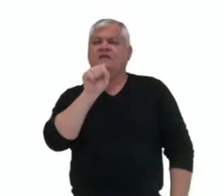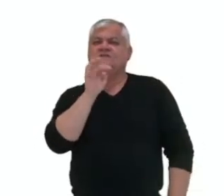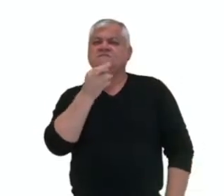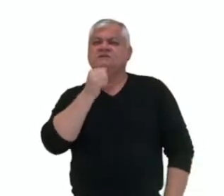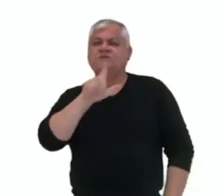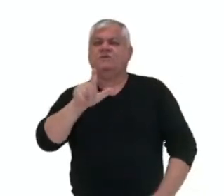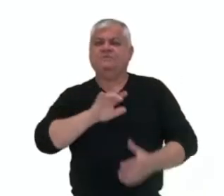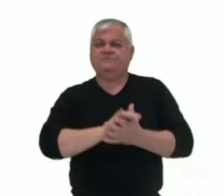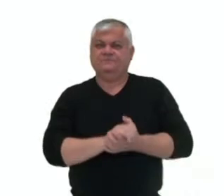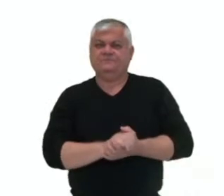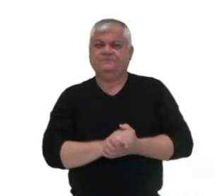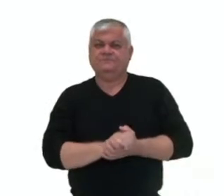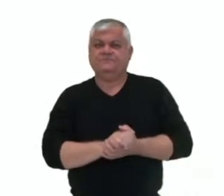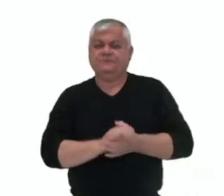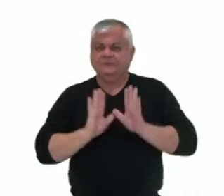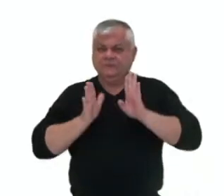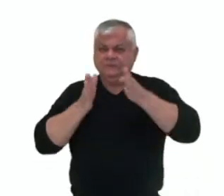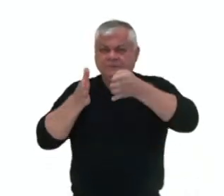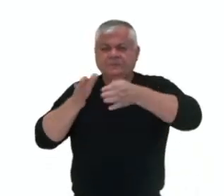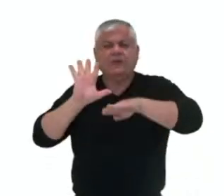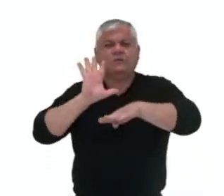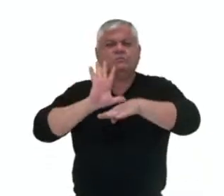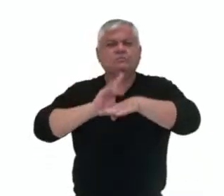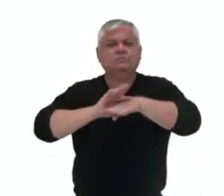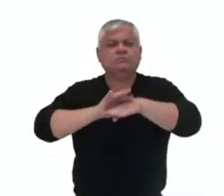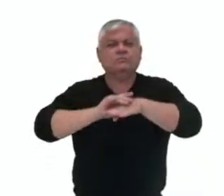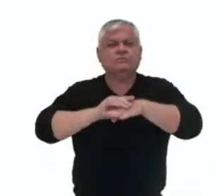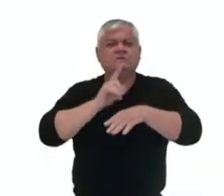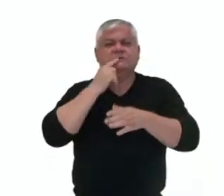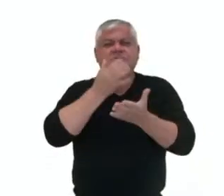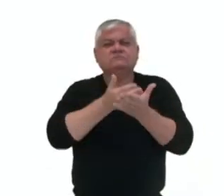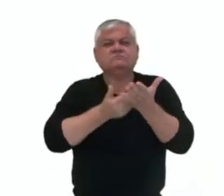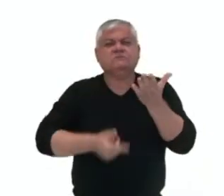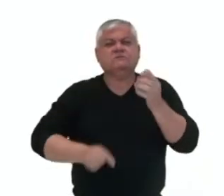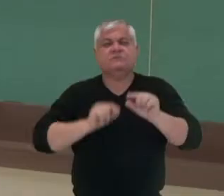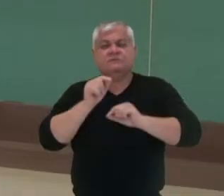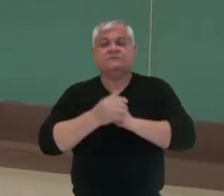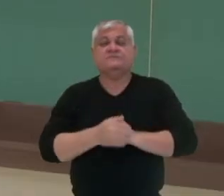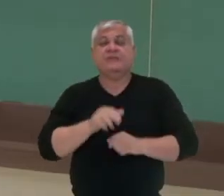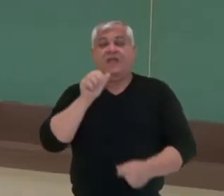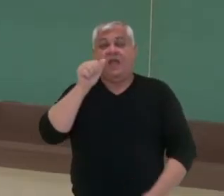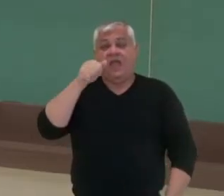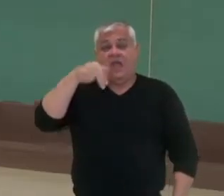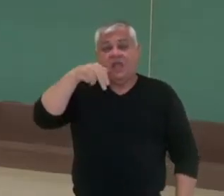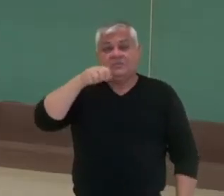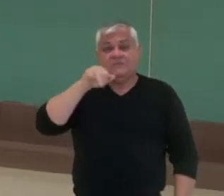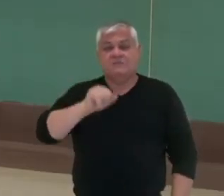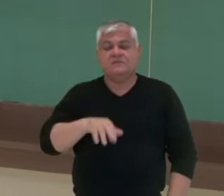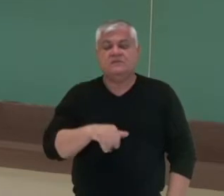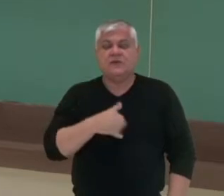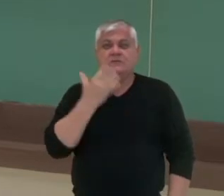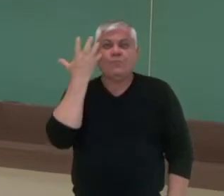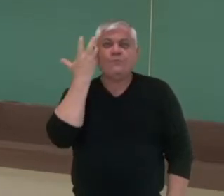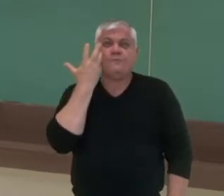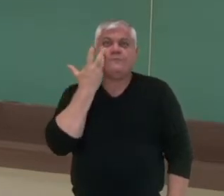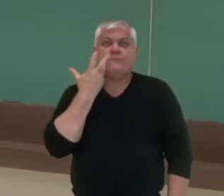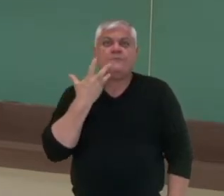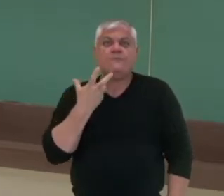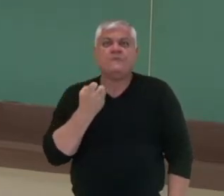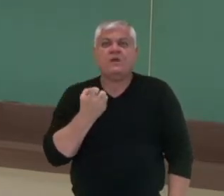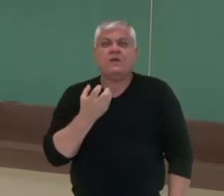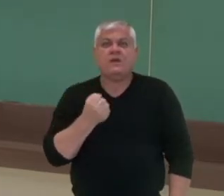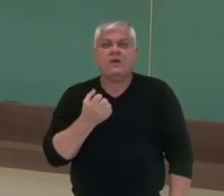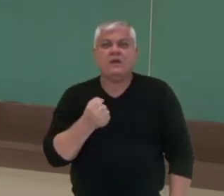Doenças no sangue. Então, nós vamos falar sobre algumas doenças que afetam o sangue. Anemias, né? Anemias tem vários tipos de anemia. Ela pode ser